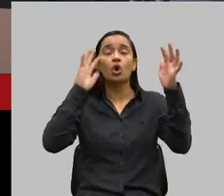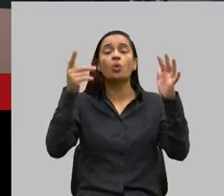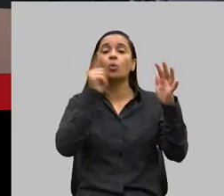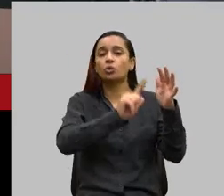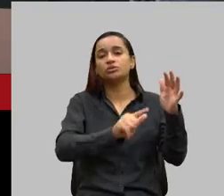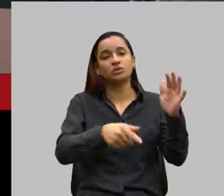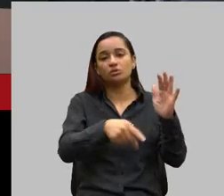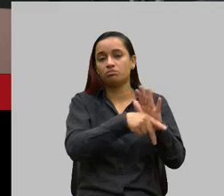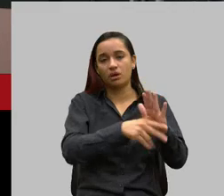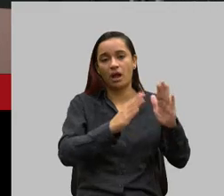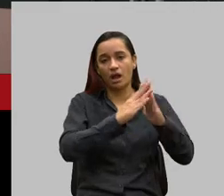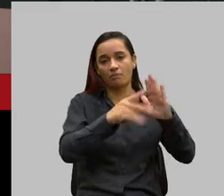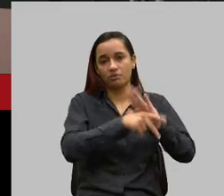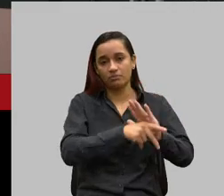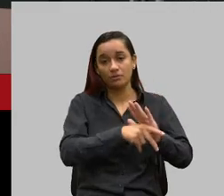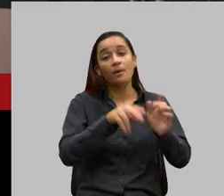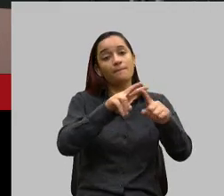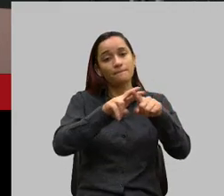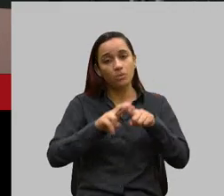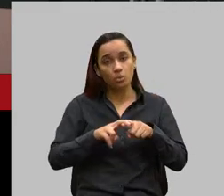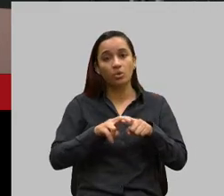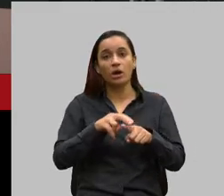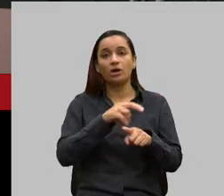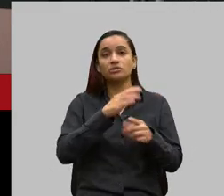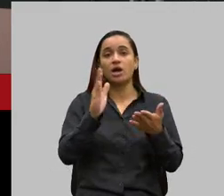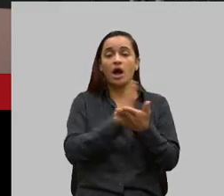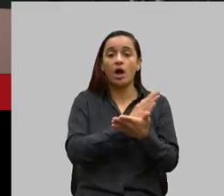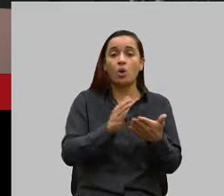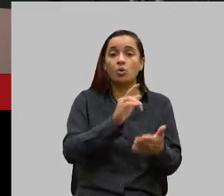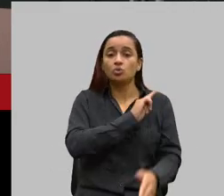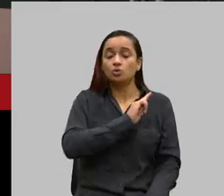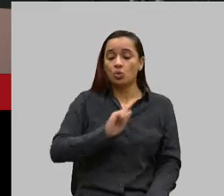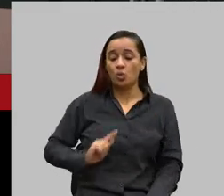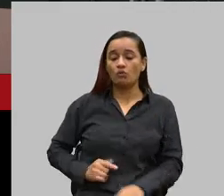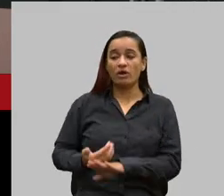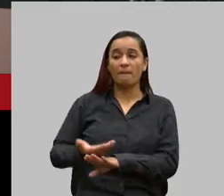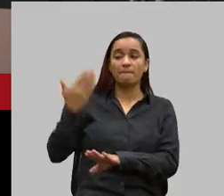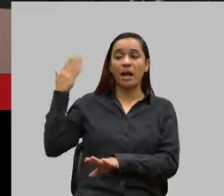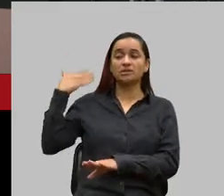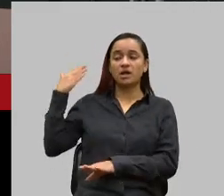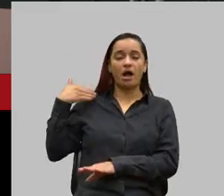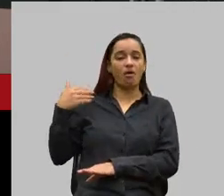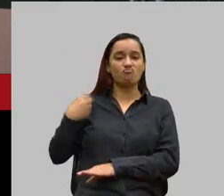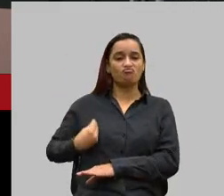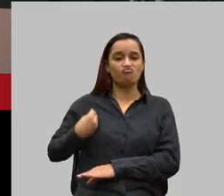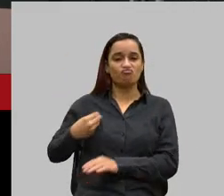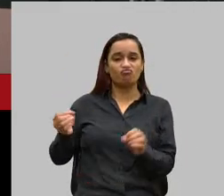passados que foram ausentes e negligentes nessa política